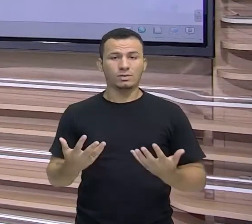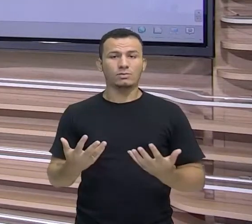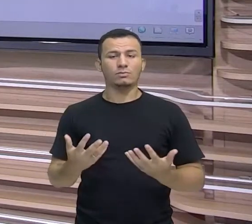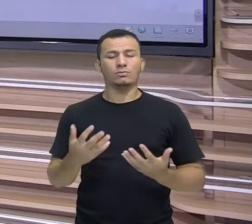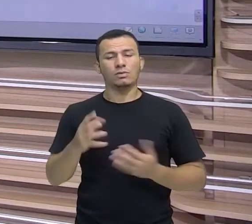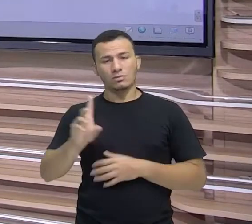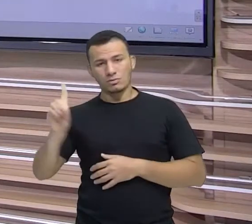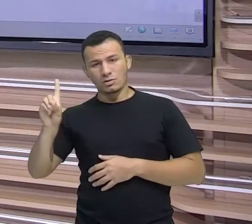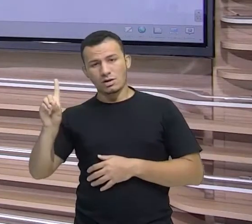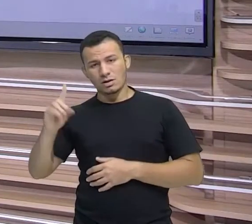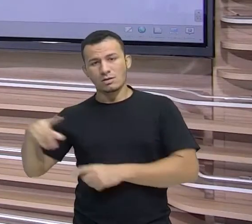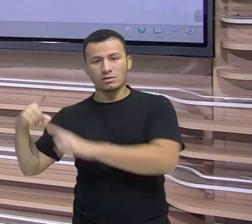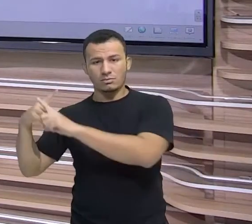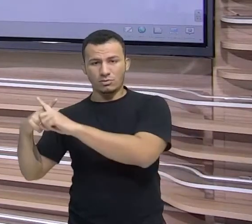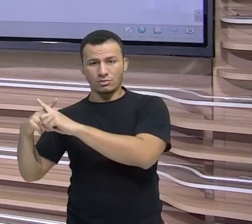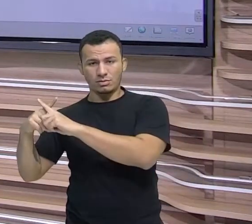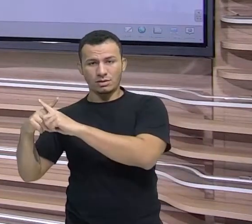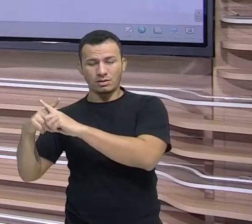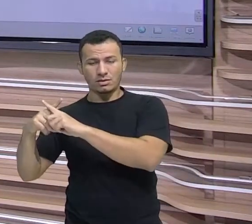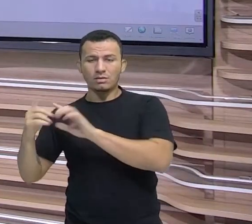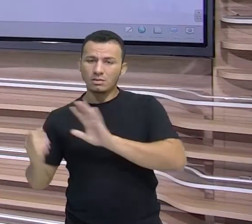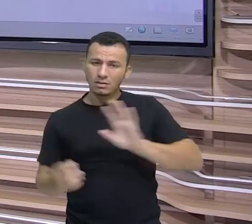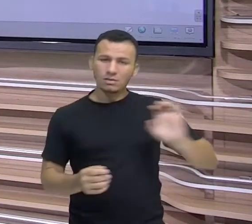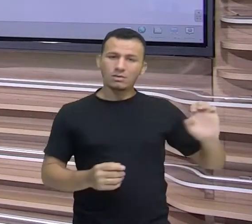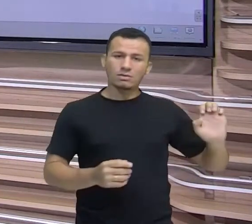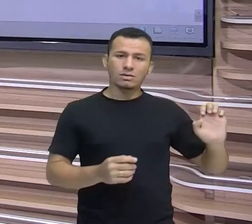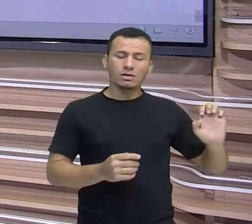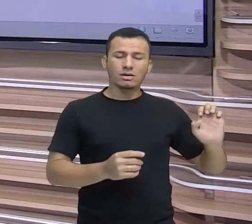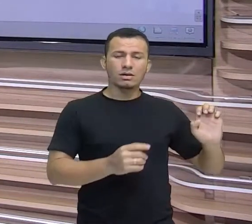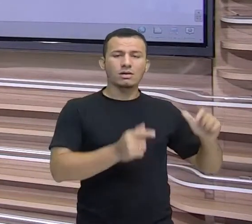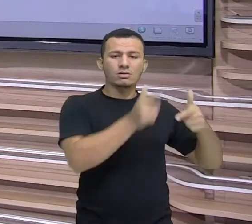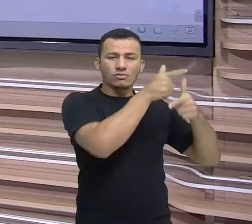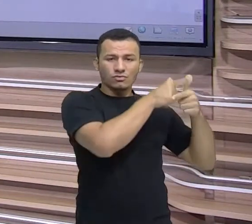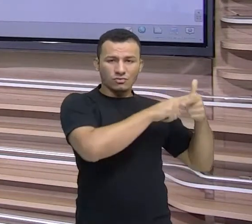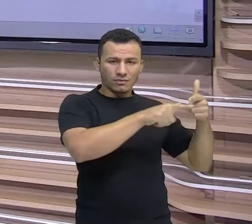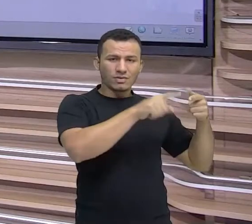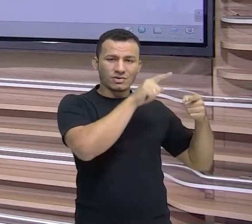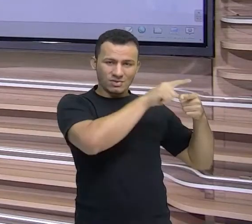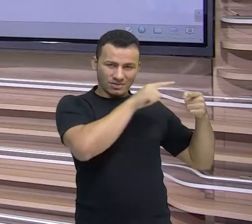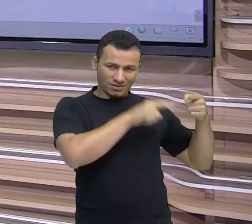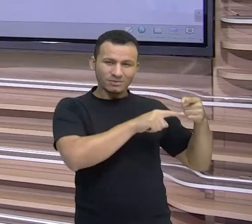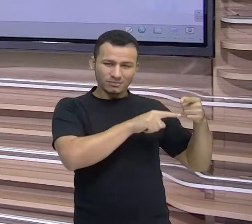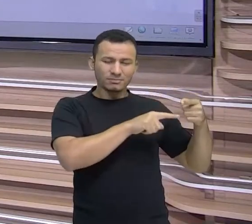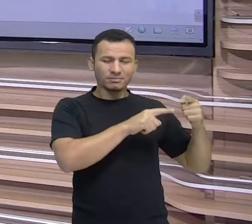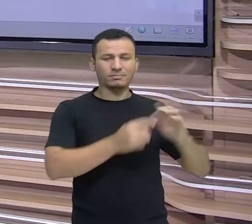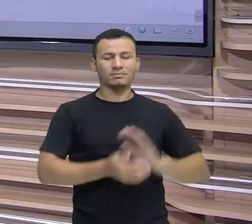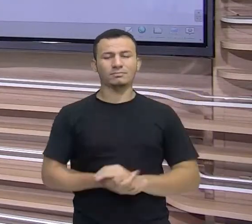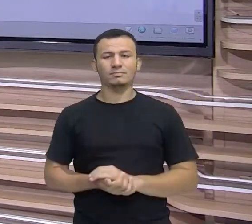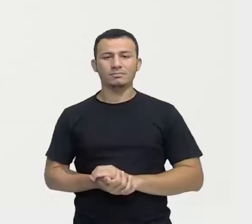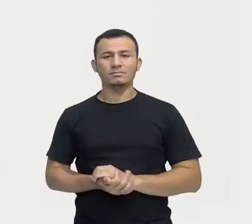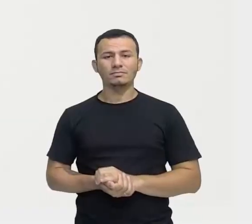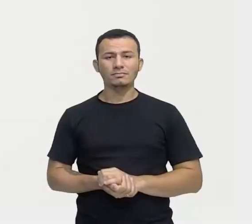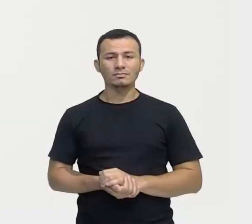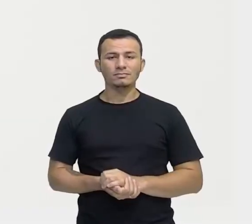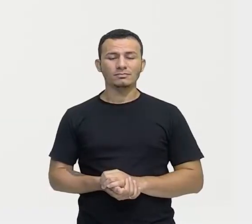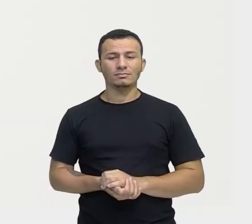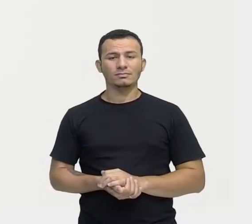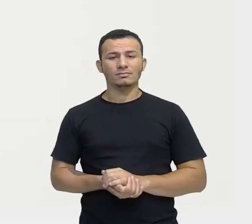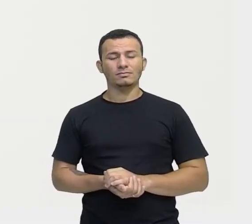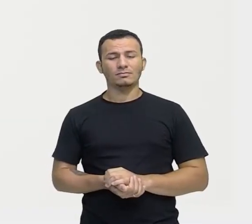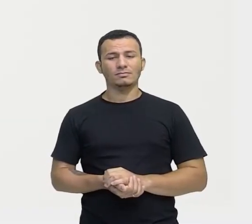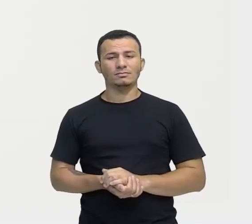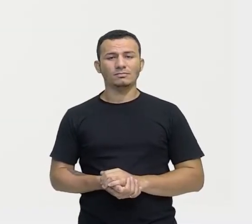Andou para a direita, multiplica. Andou para a esquerda, divide. Tá certo? Sempre. De olho na tela.